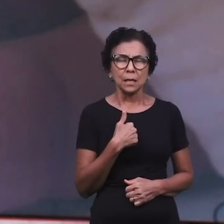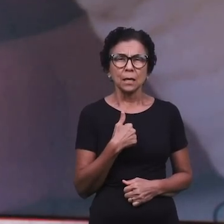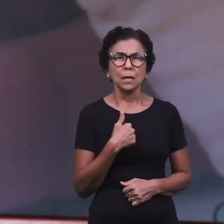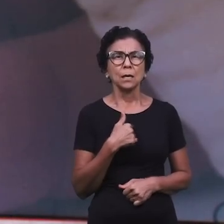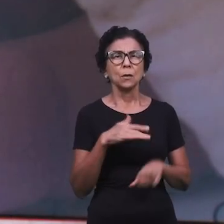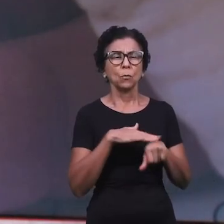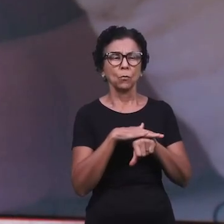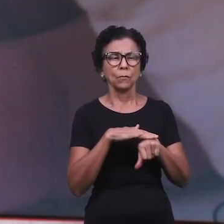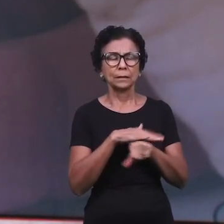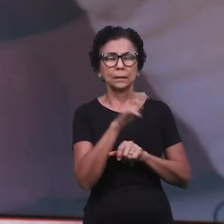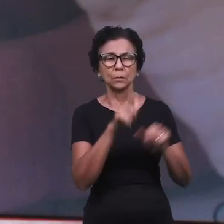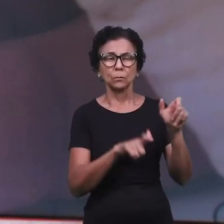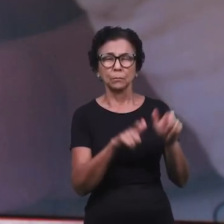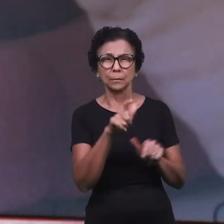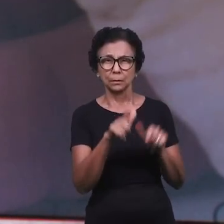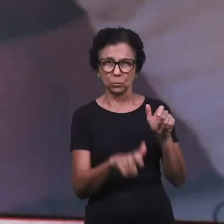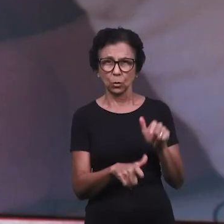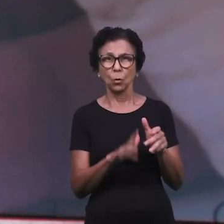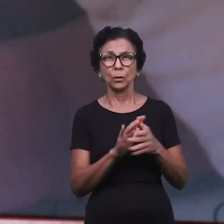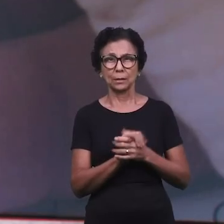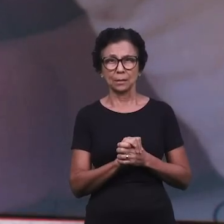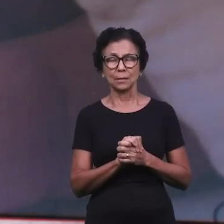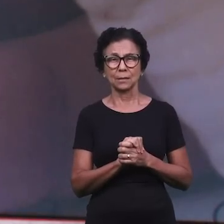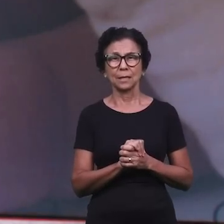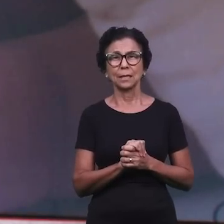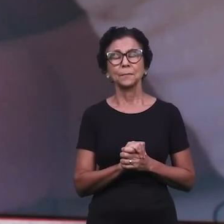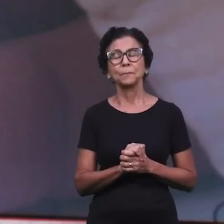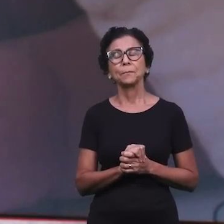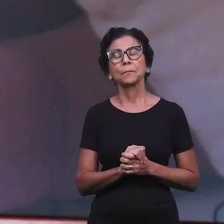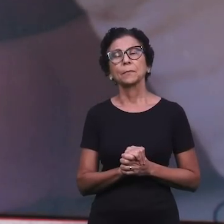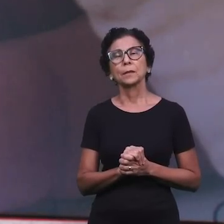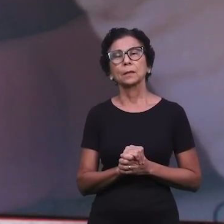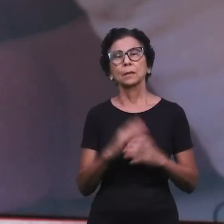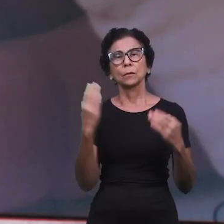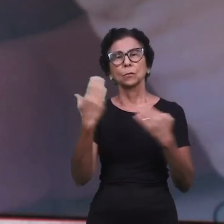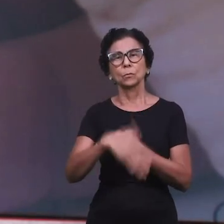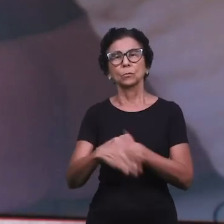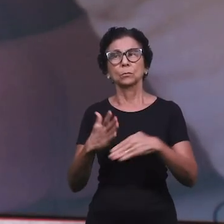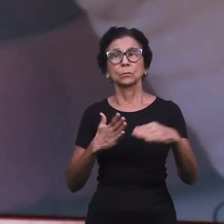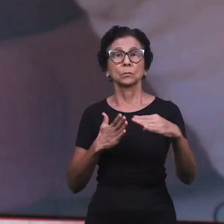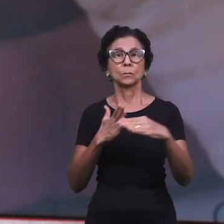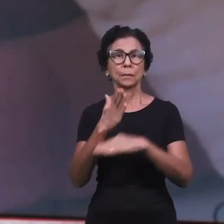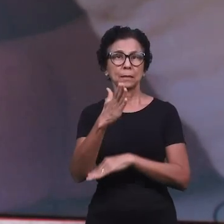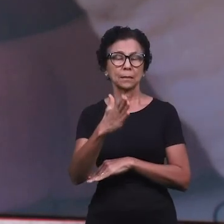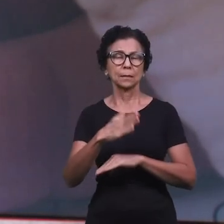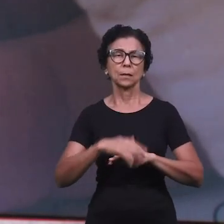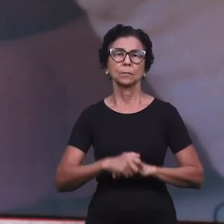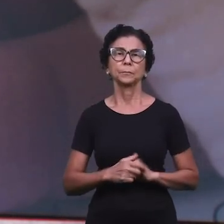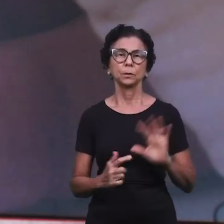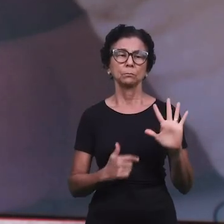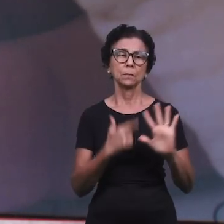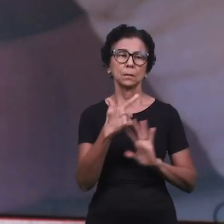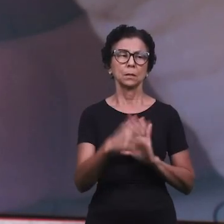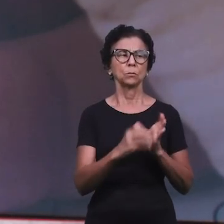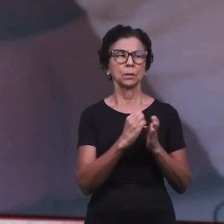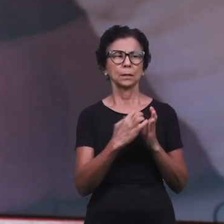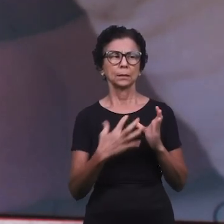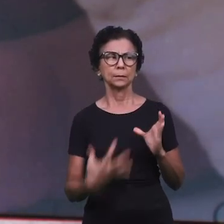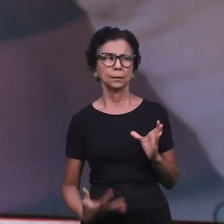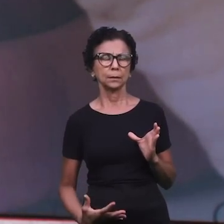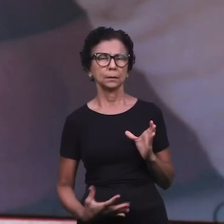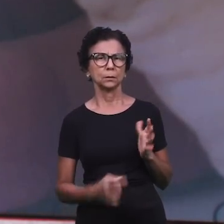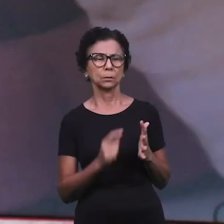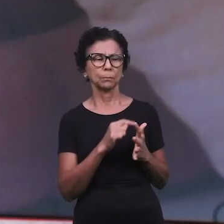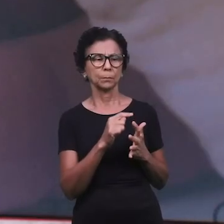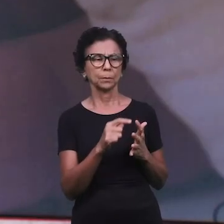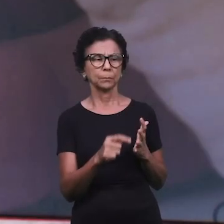em concursos de ponta, e separei aqui 5 características que eram comuns a esses candidatos